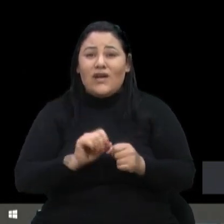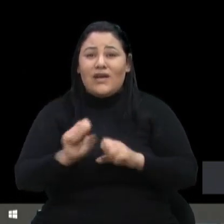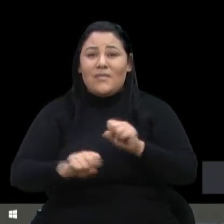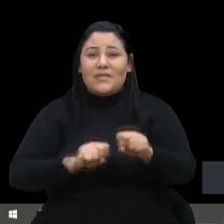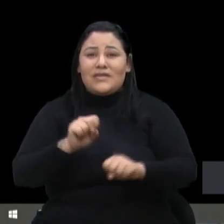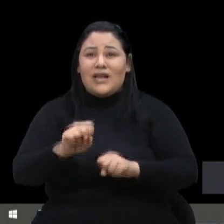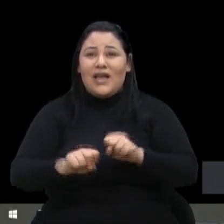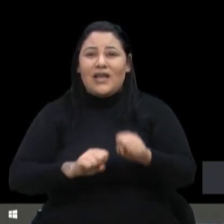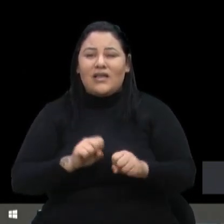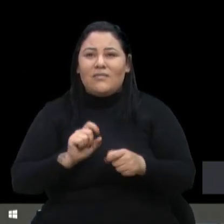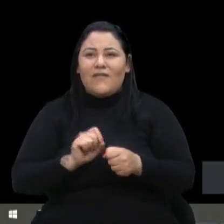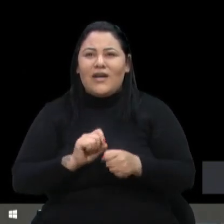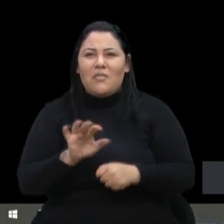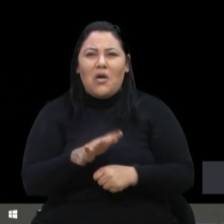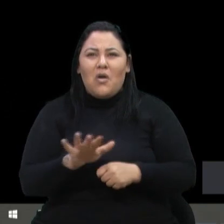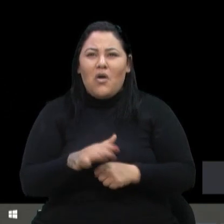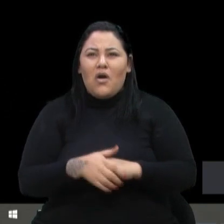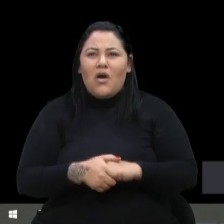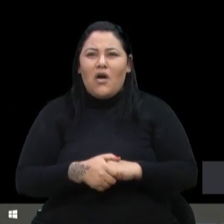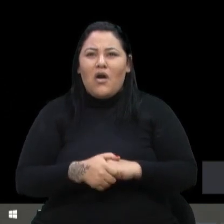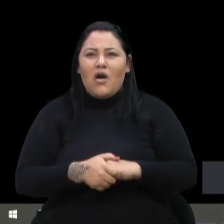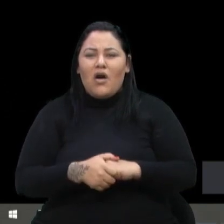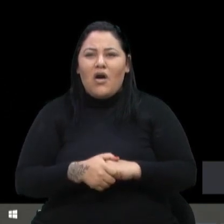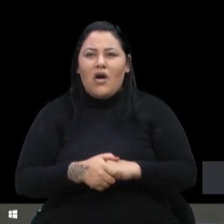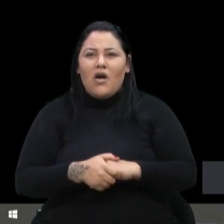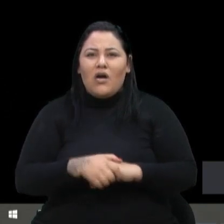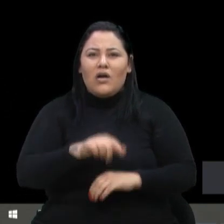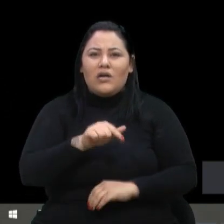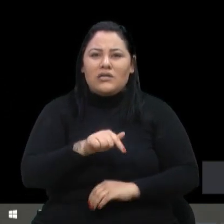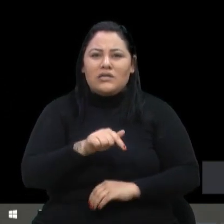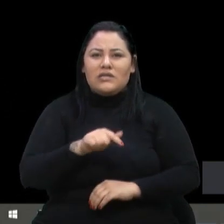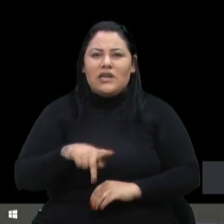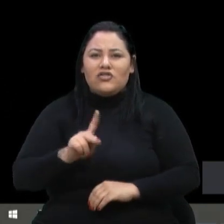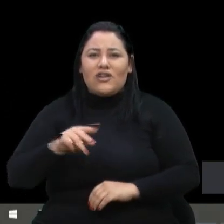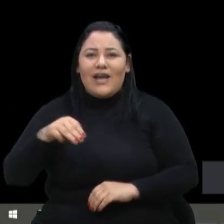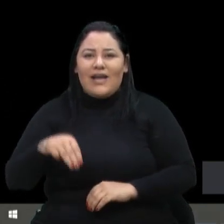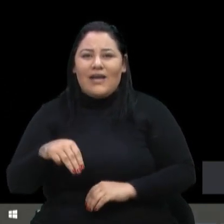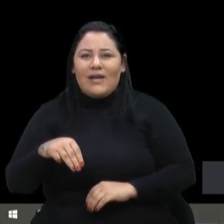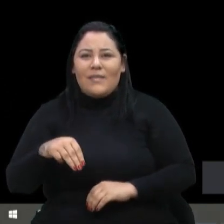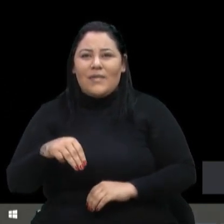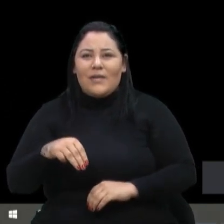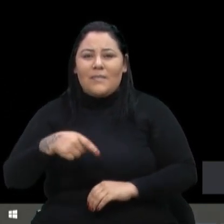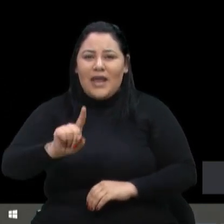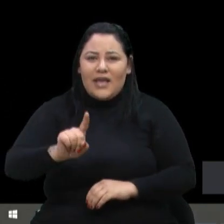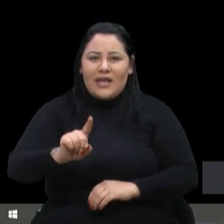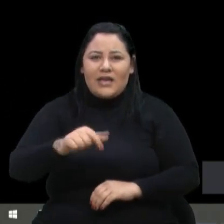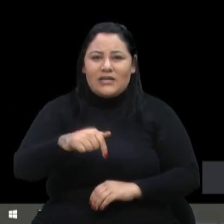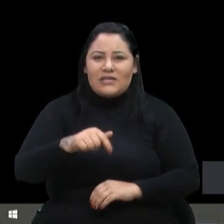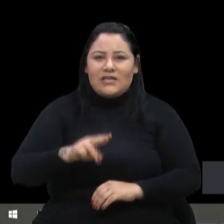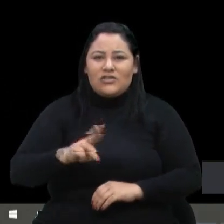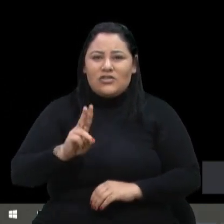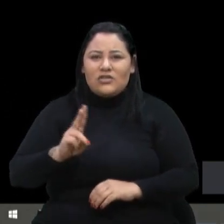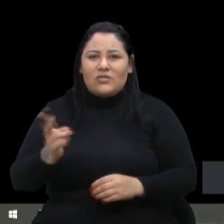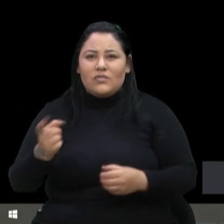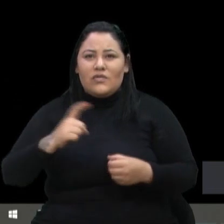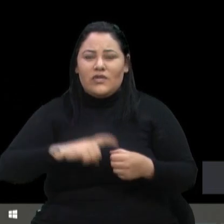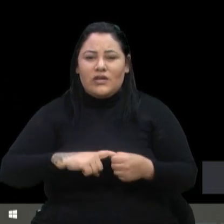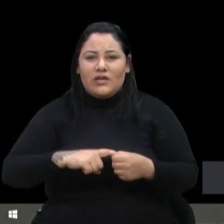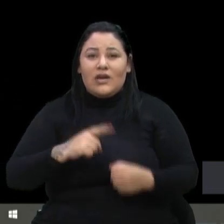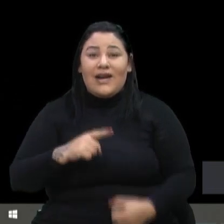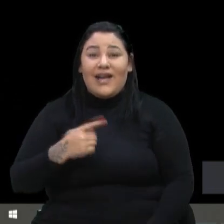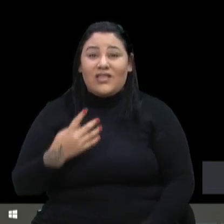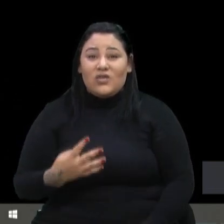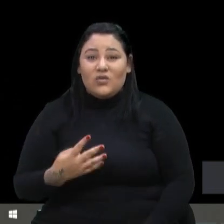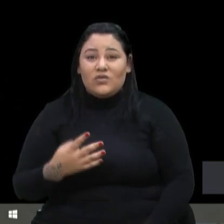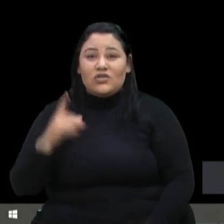Eu faço 7 km. 7 quilômetros para ir, 7 para voltar? Isso. 14 no dia? 14.